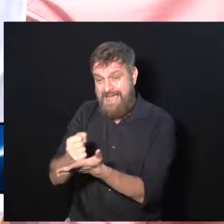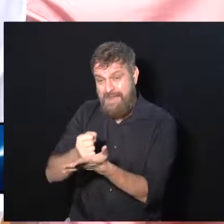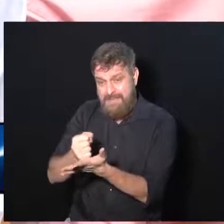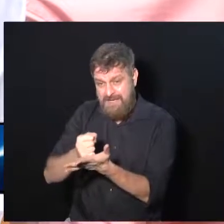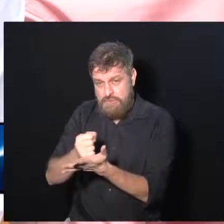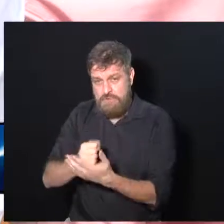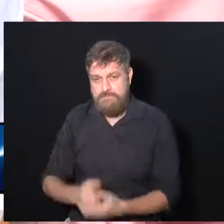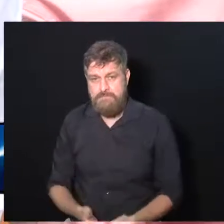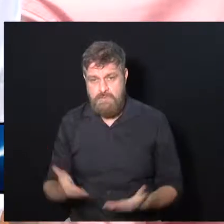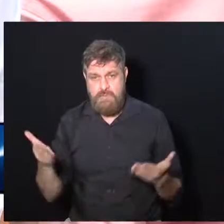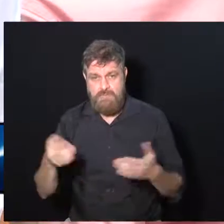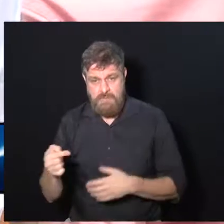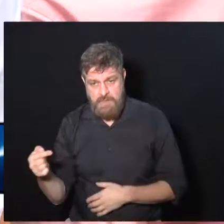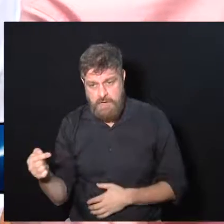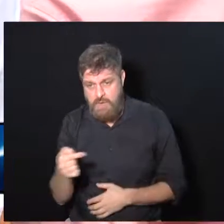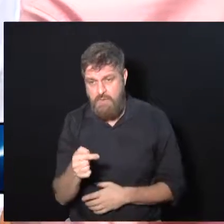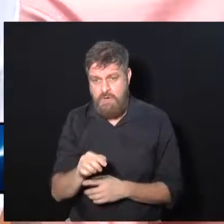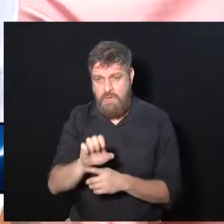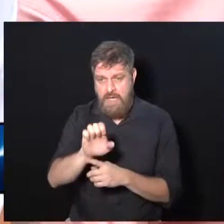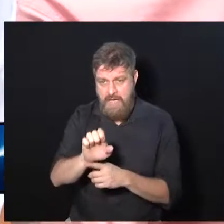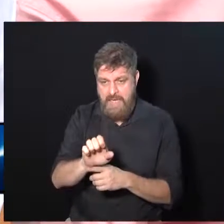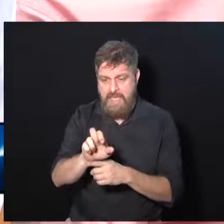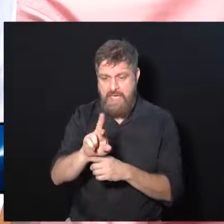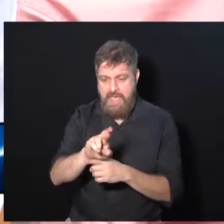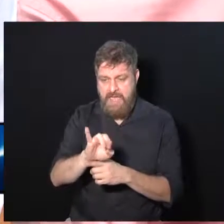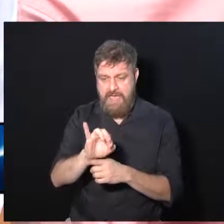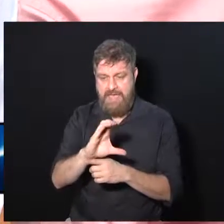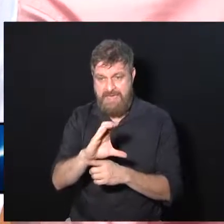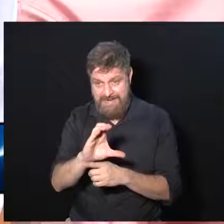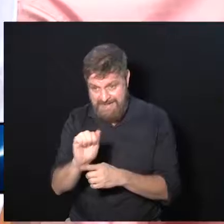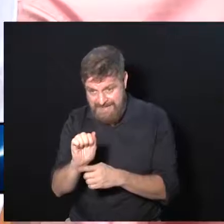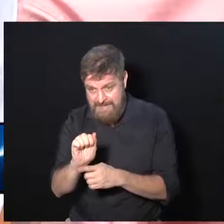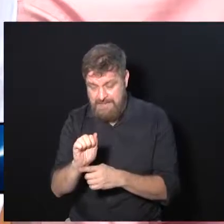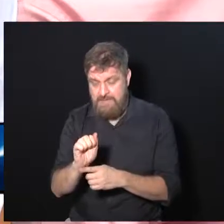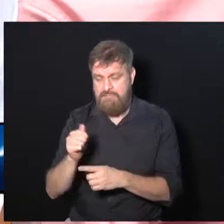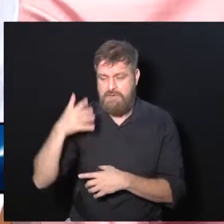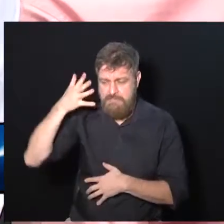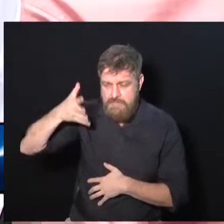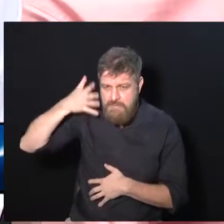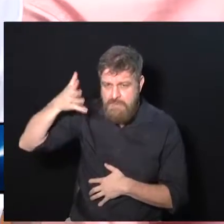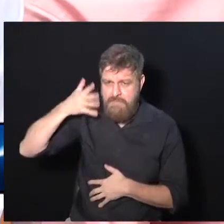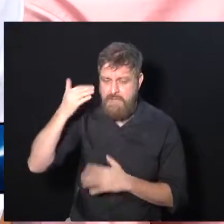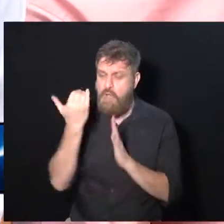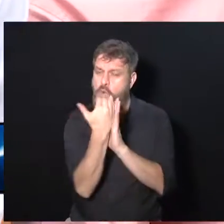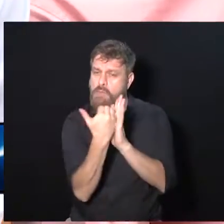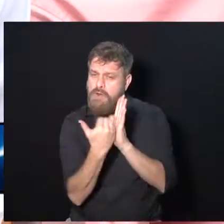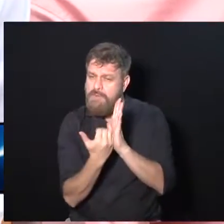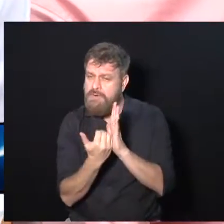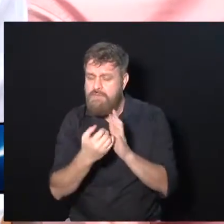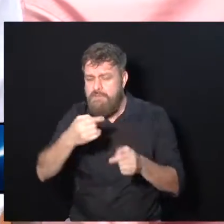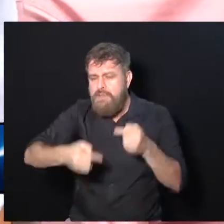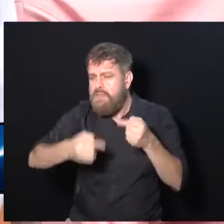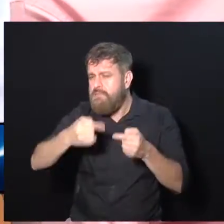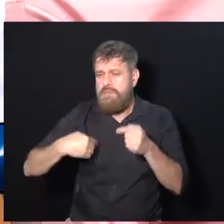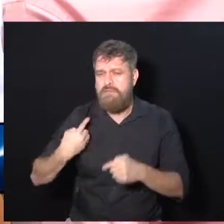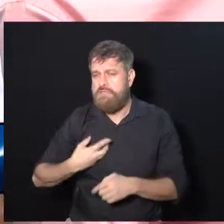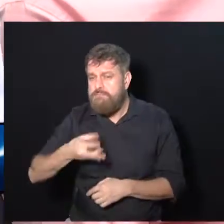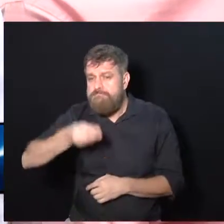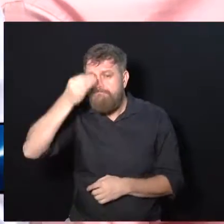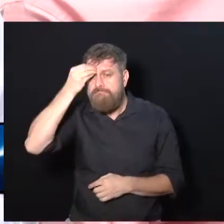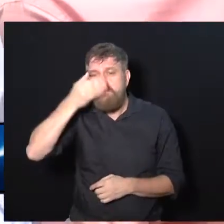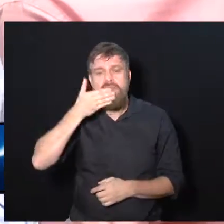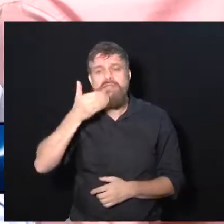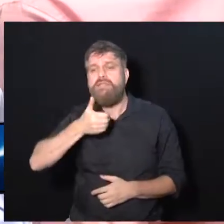palavra para a Érica, para ela falar um pouco do programa, para a gente debater e entender melhor esse programa na